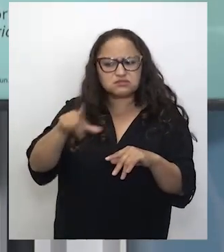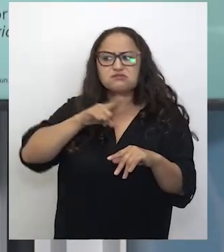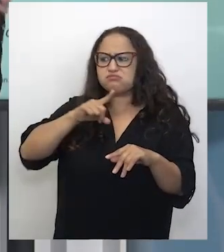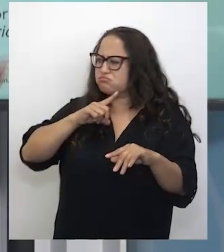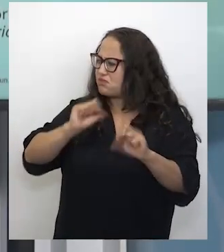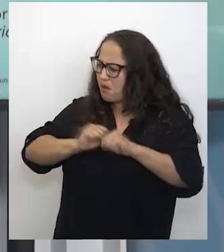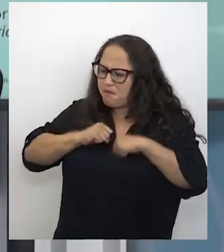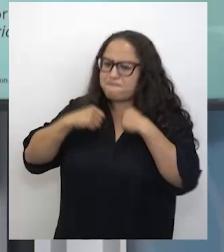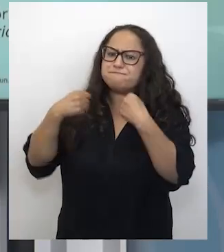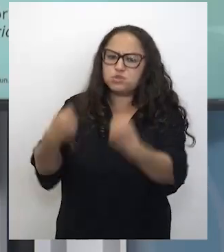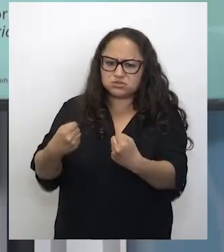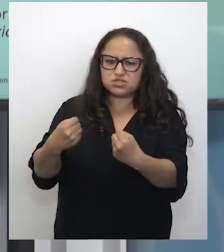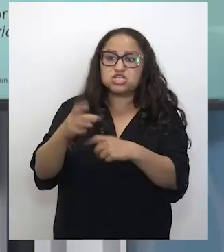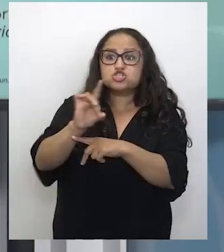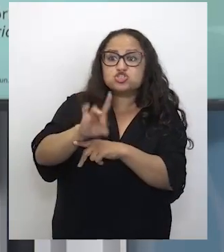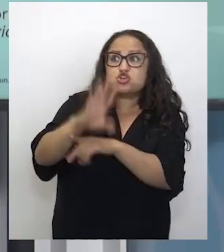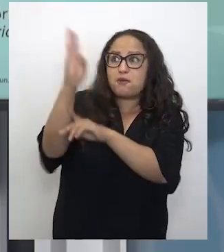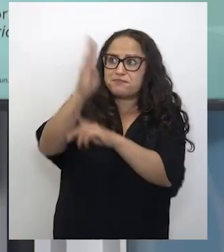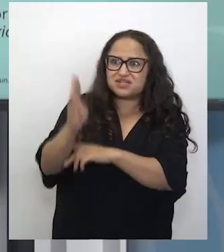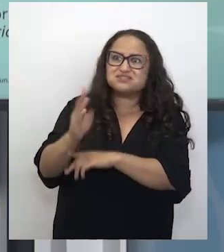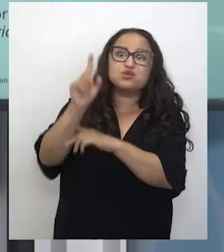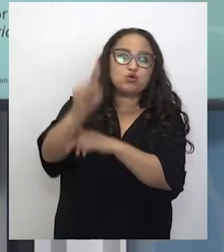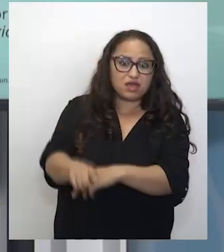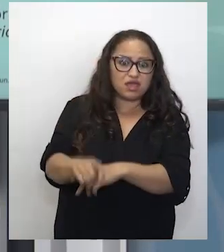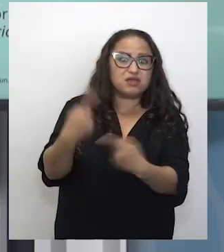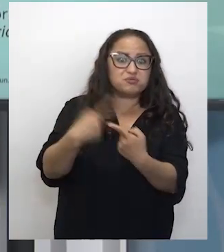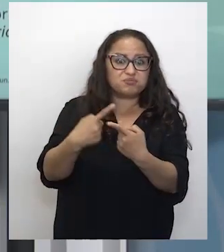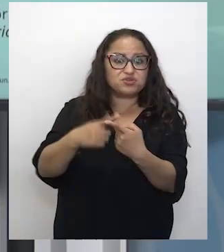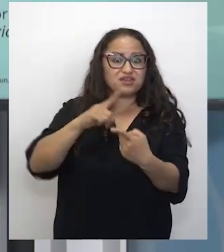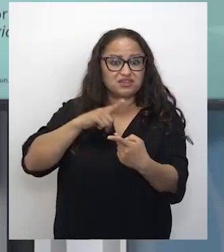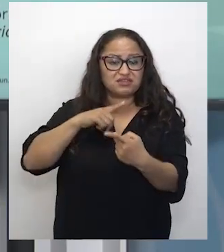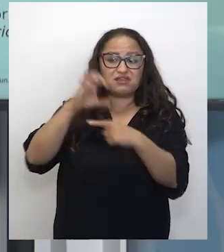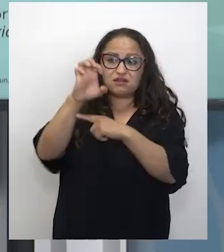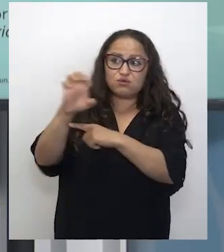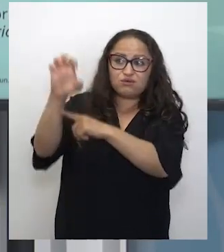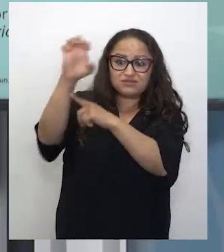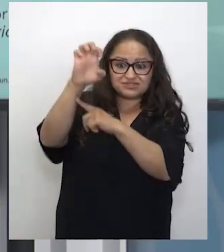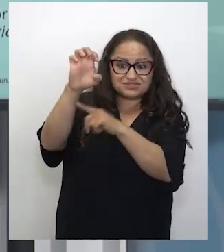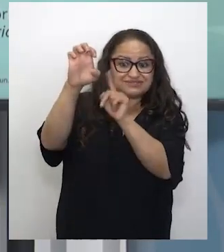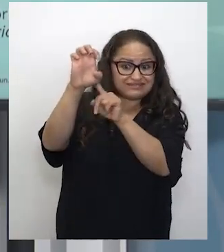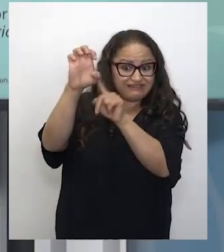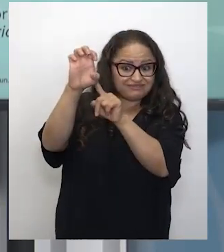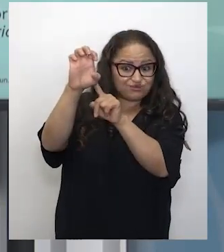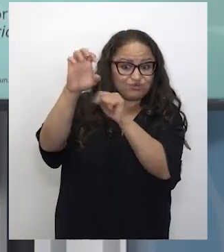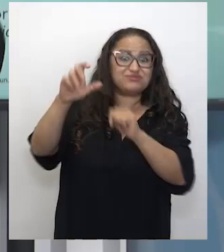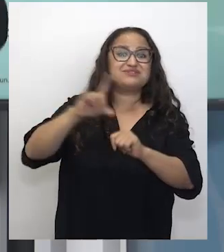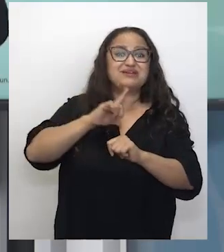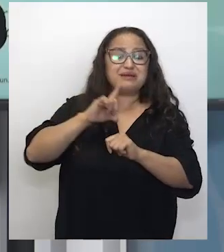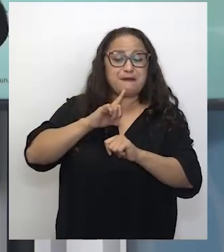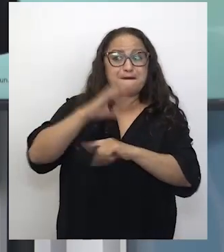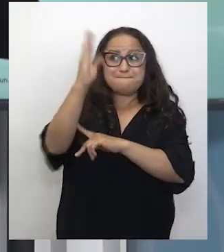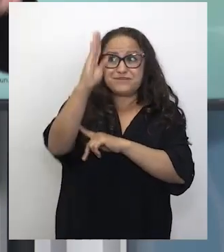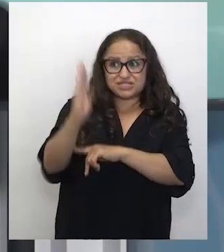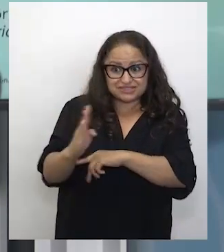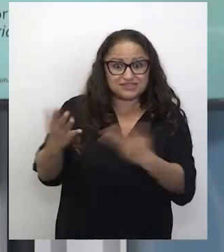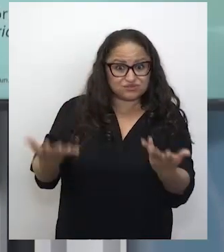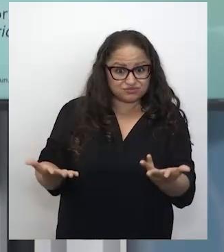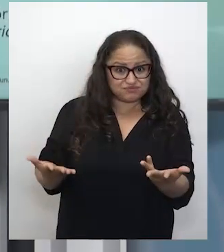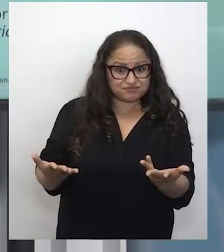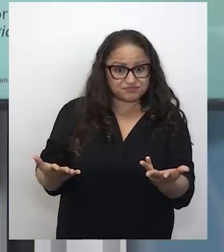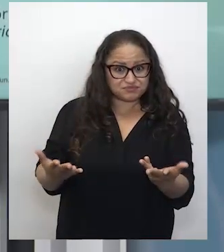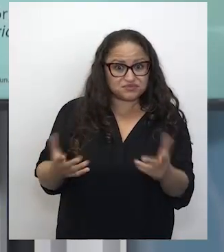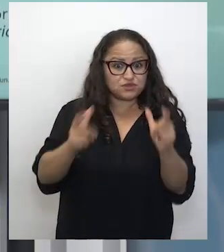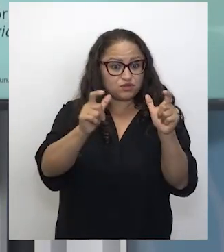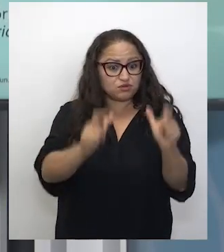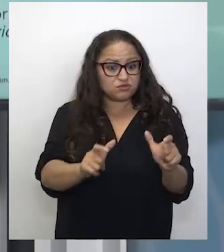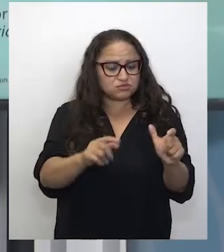só é brasileiro porque existe uma relação de poder com o Estado brasileiro. Então, sabe aquela